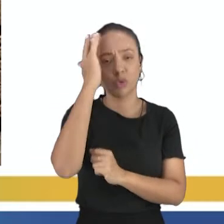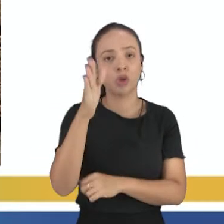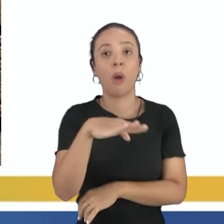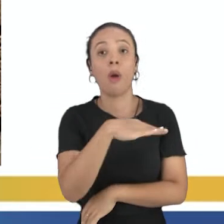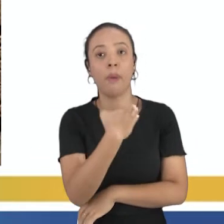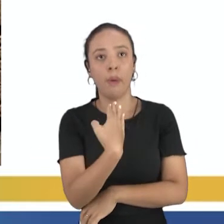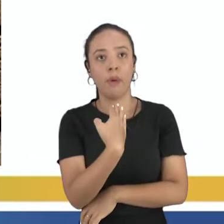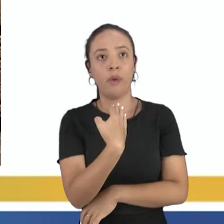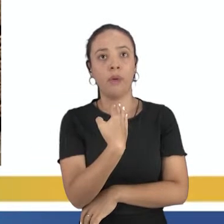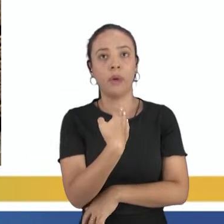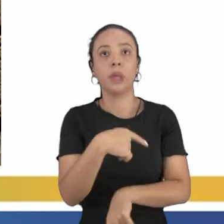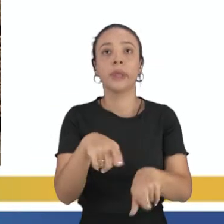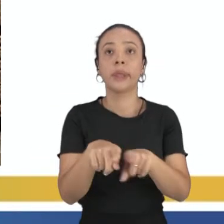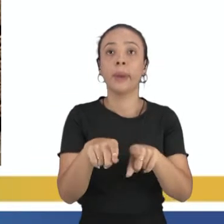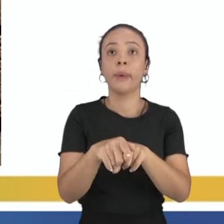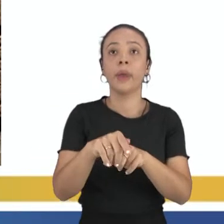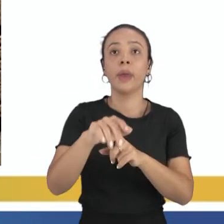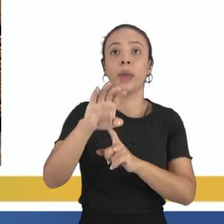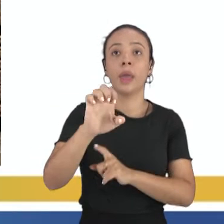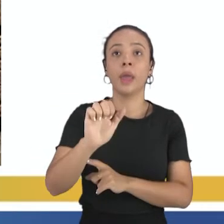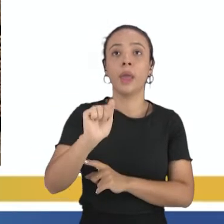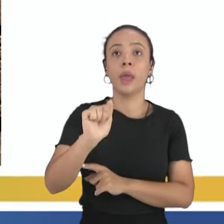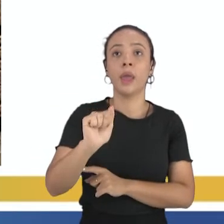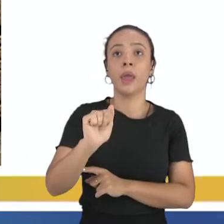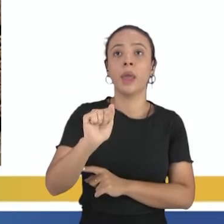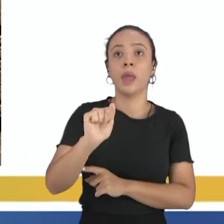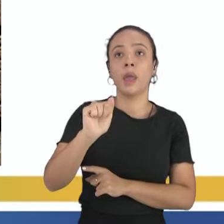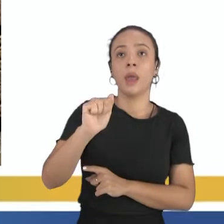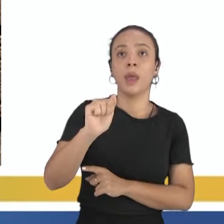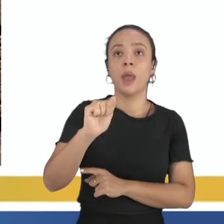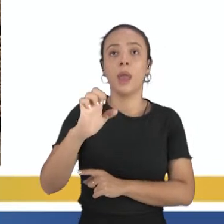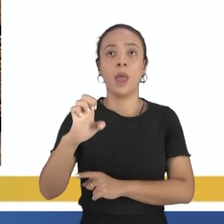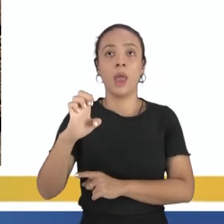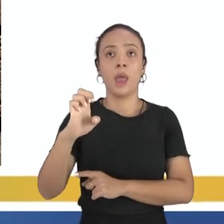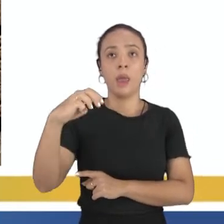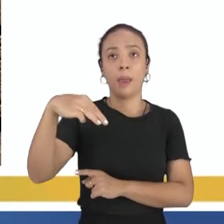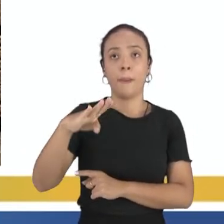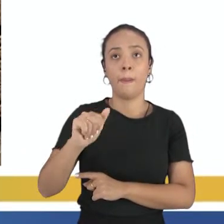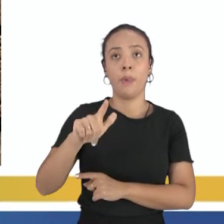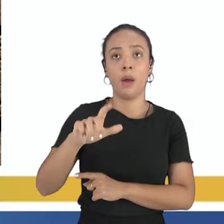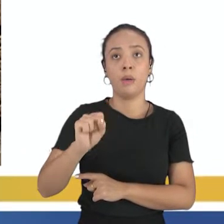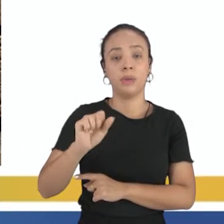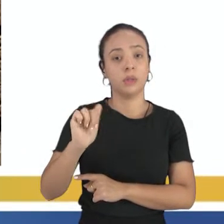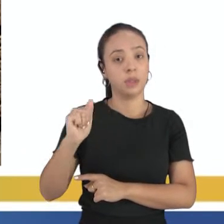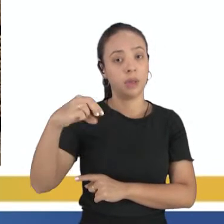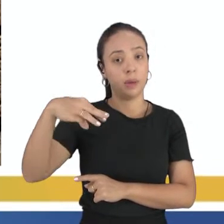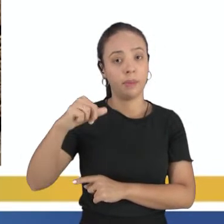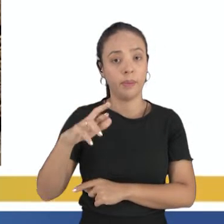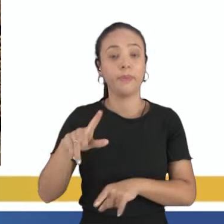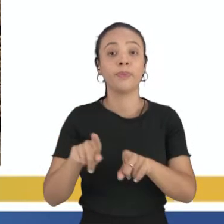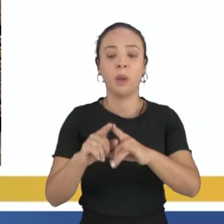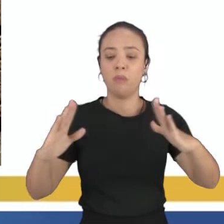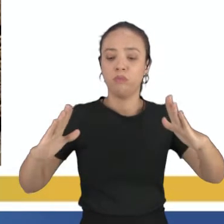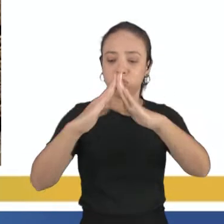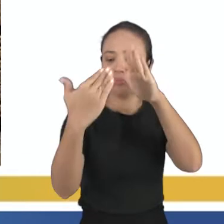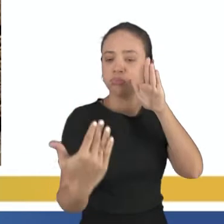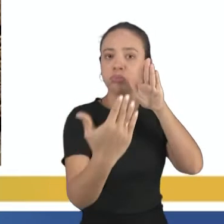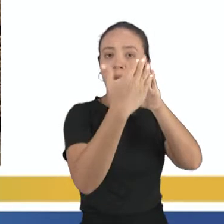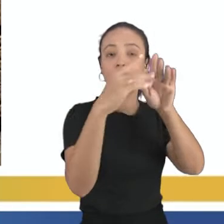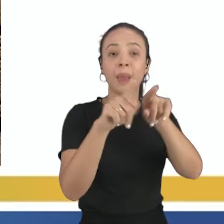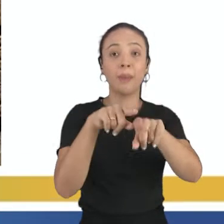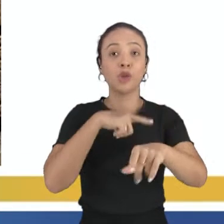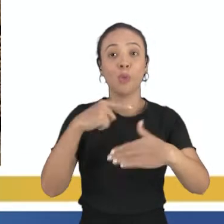própria arte de embalsamar, os sarcófagos ricamente adornados e as grandes pirâmides que serviam